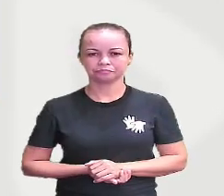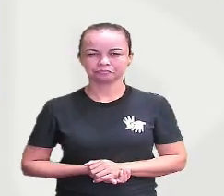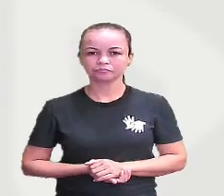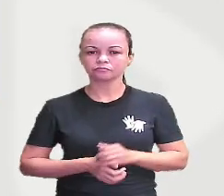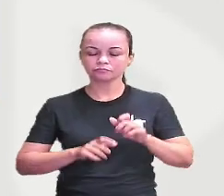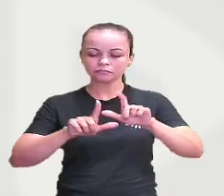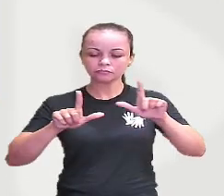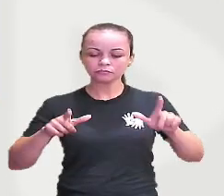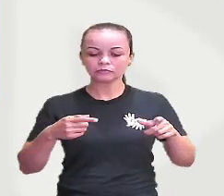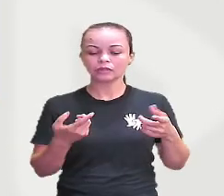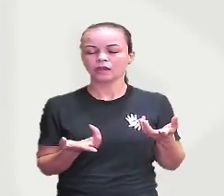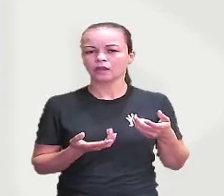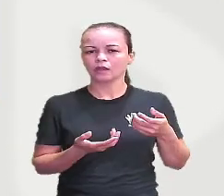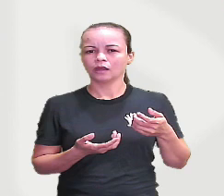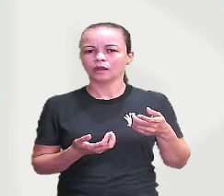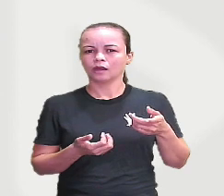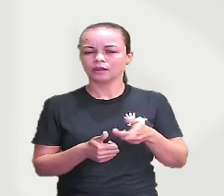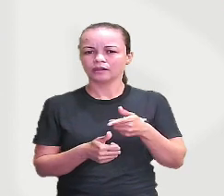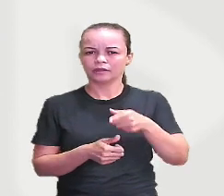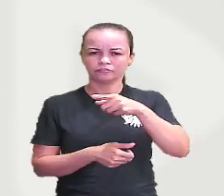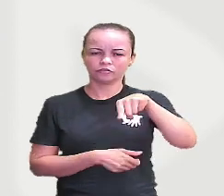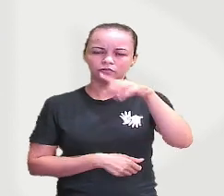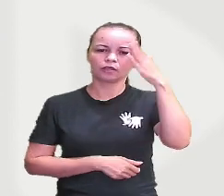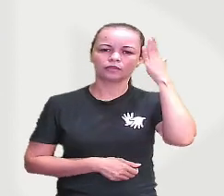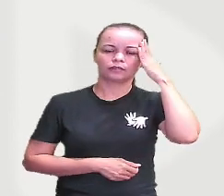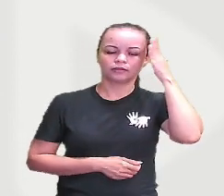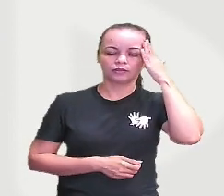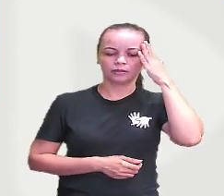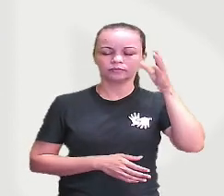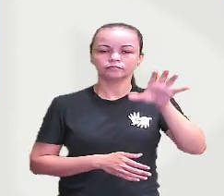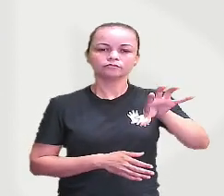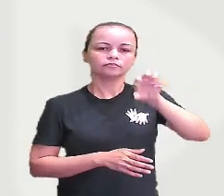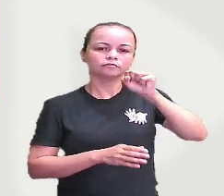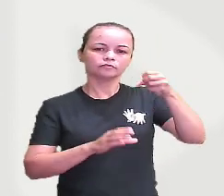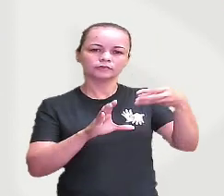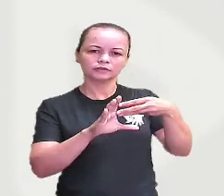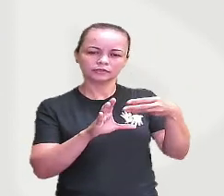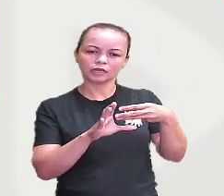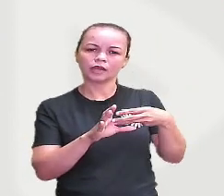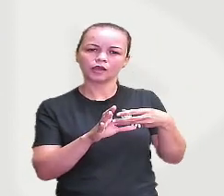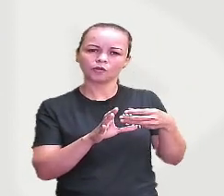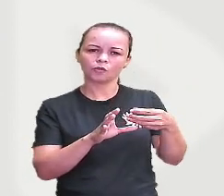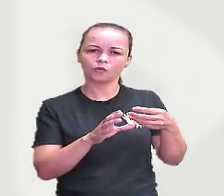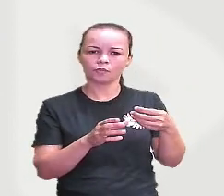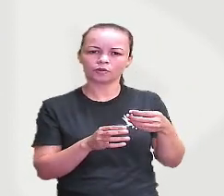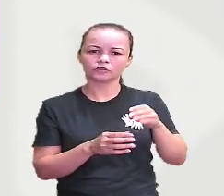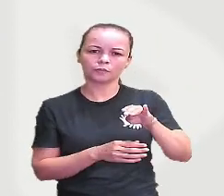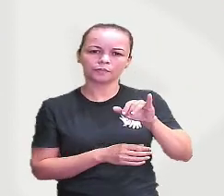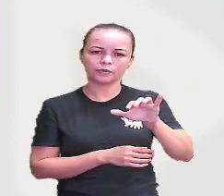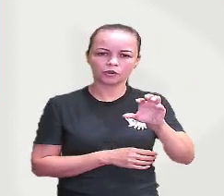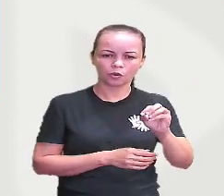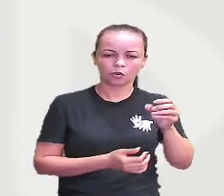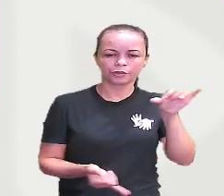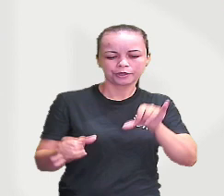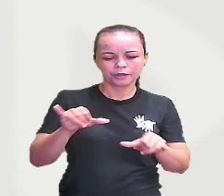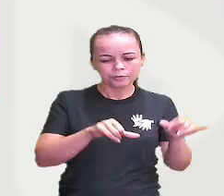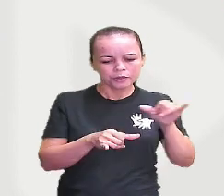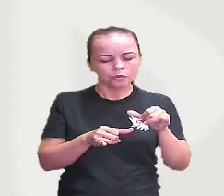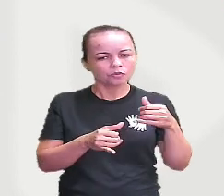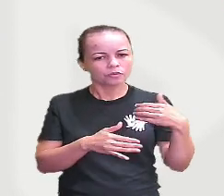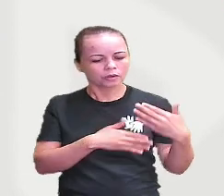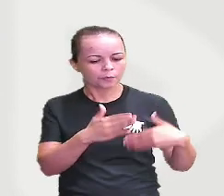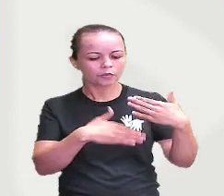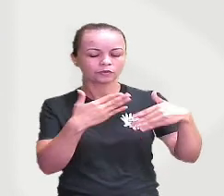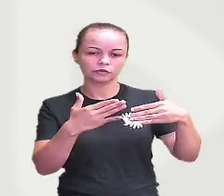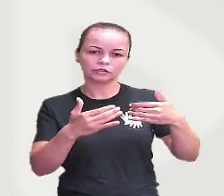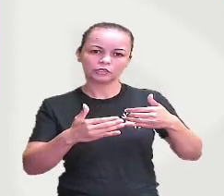Primeiro, é você entender que a respiração celular é um processo bioquímico que tem a ver com o metabolismo energético. Para quê, gente? Para